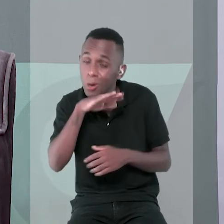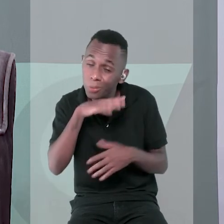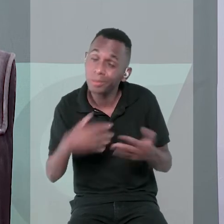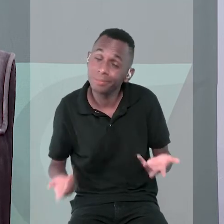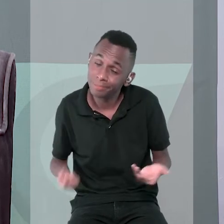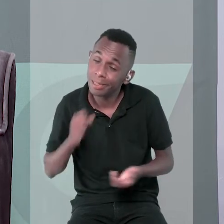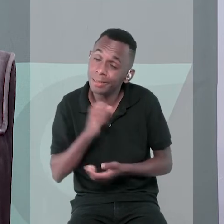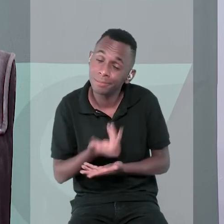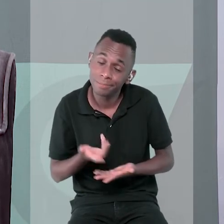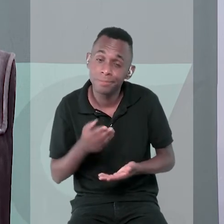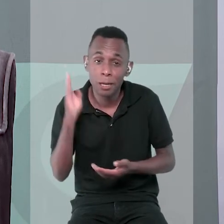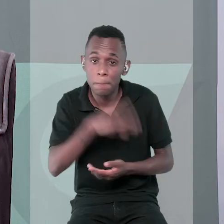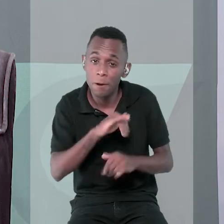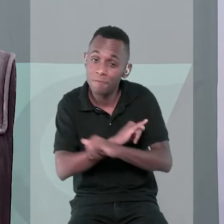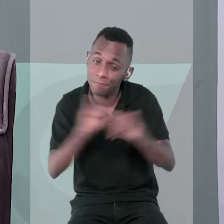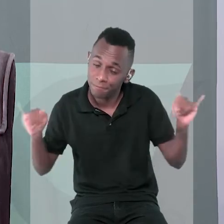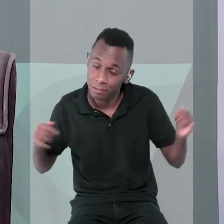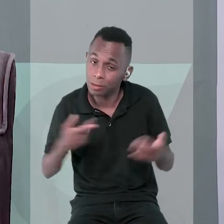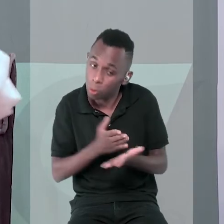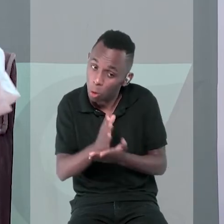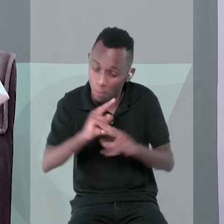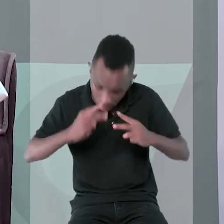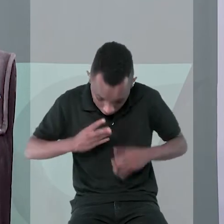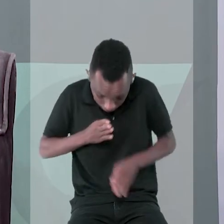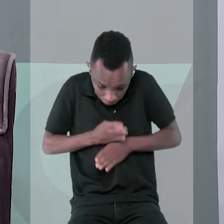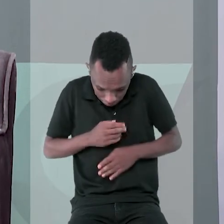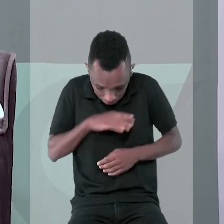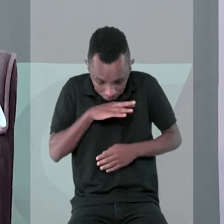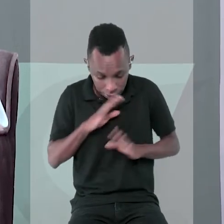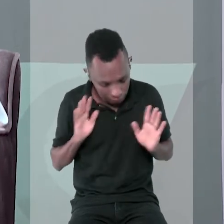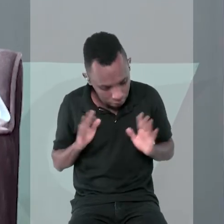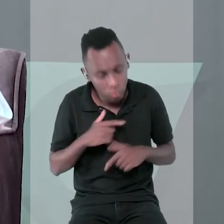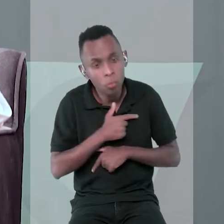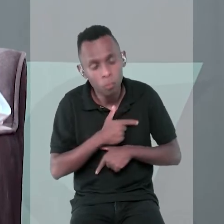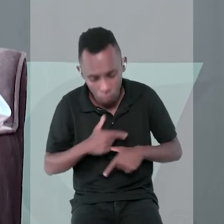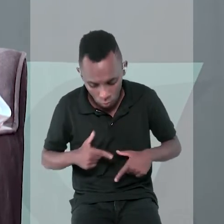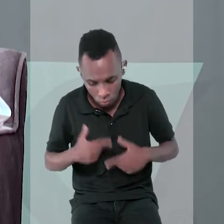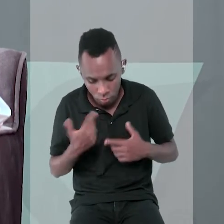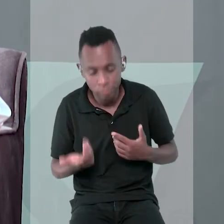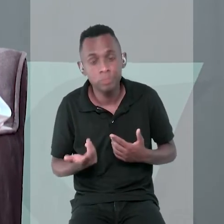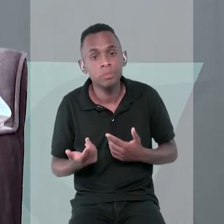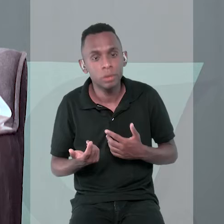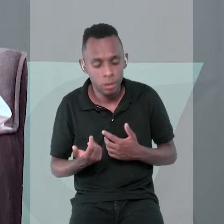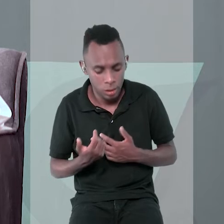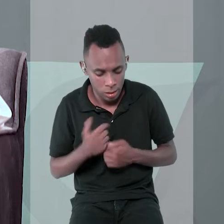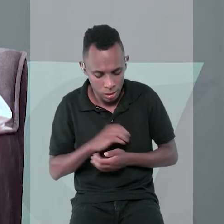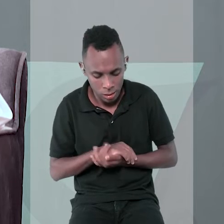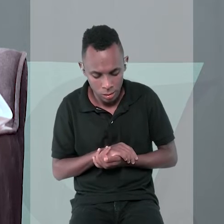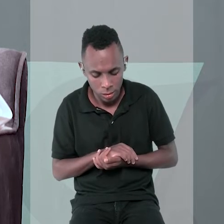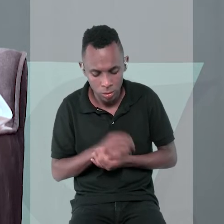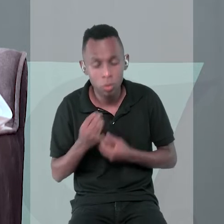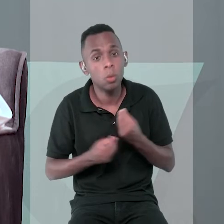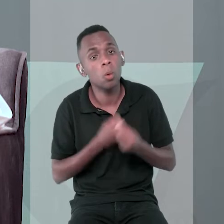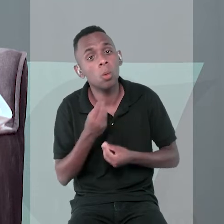notícia, né? Então, não vai nessa, não. E é um vazio, né? Então, é isso. Em